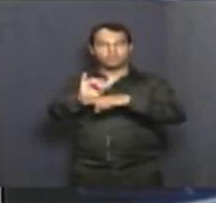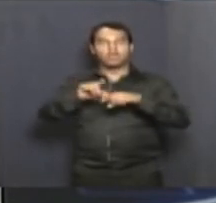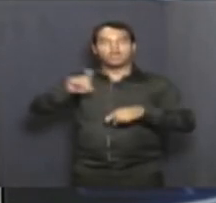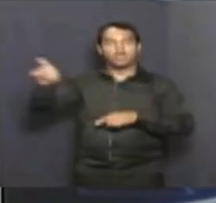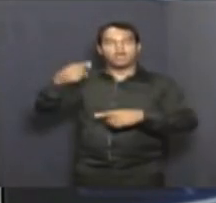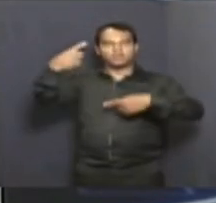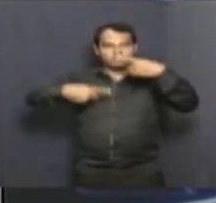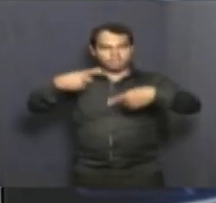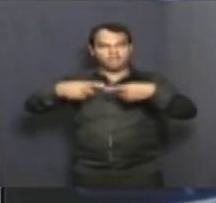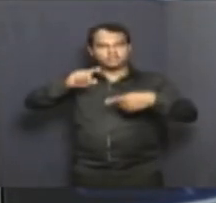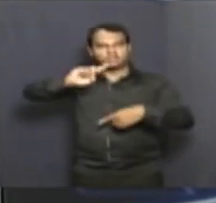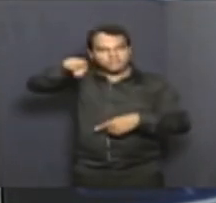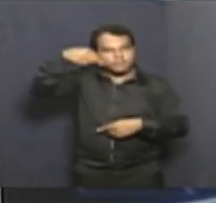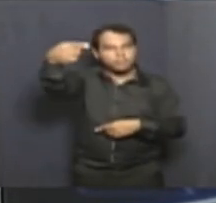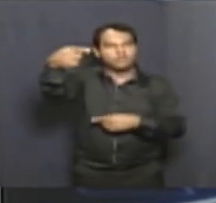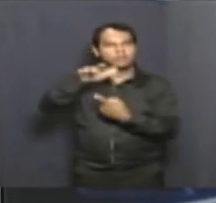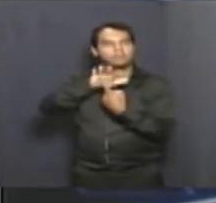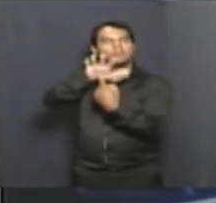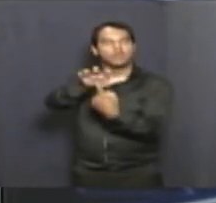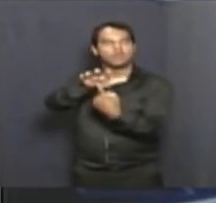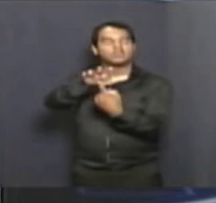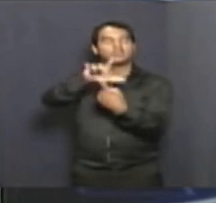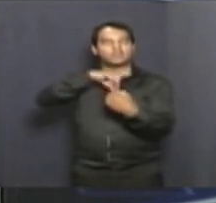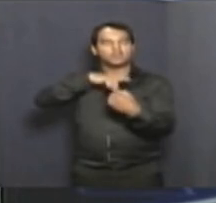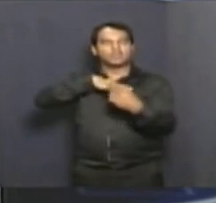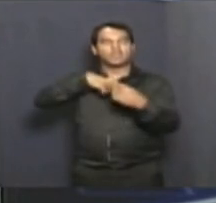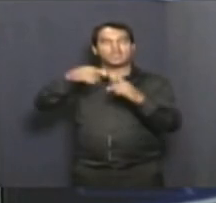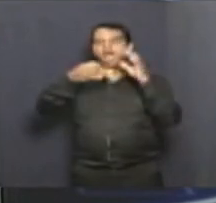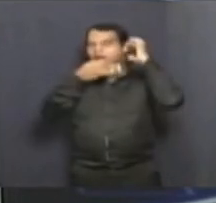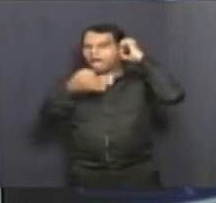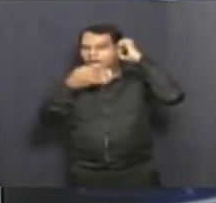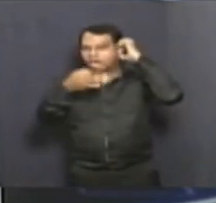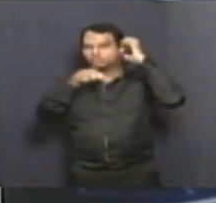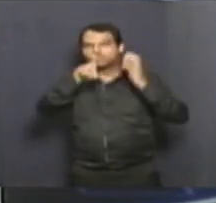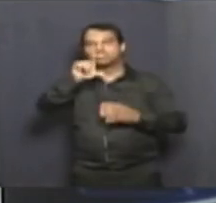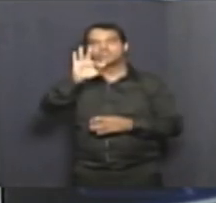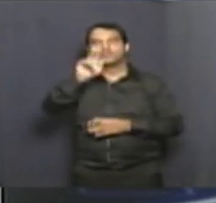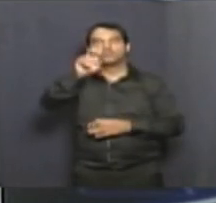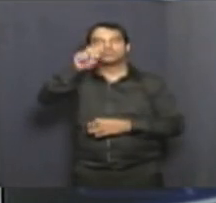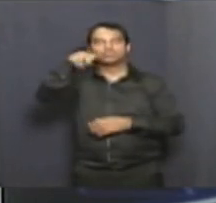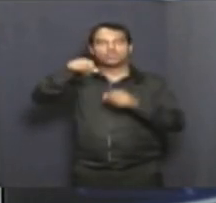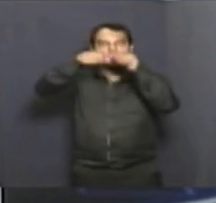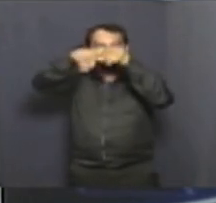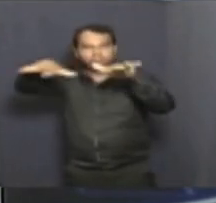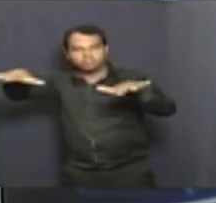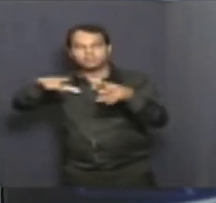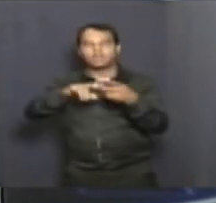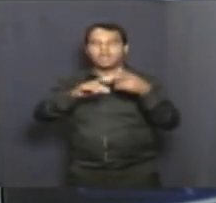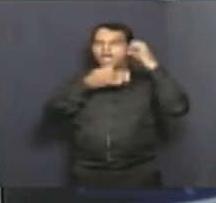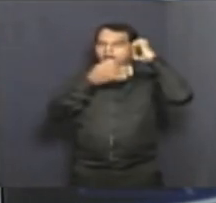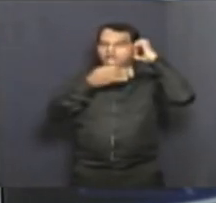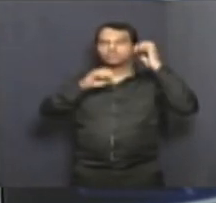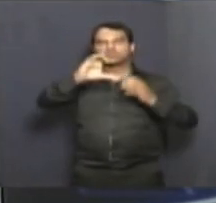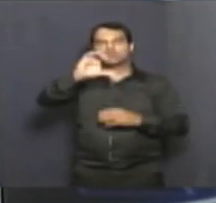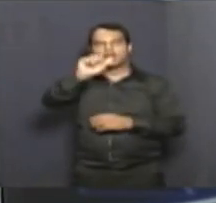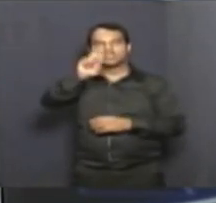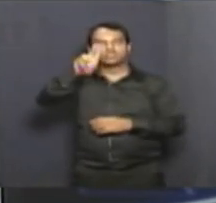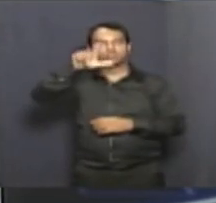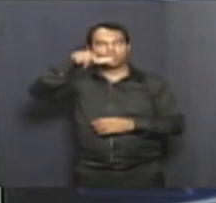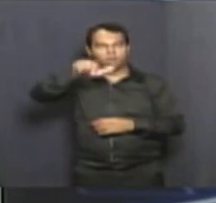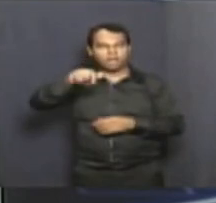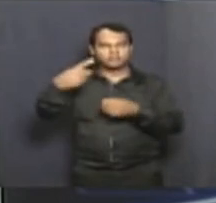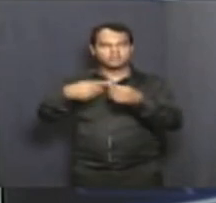retransmitido pela rádio difusora fm 101,9 de campo grande pela rádio caçula de três lagoas e por mais de